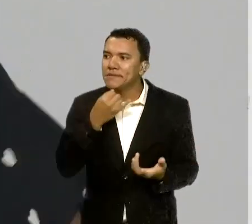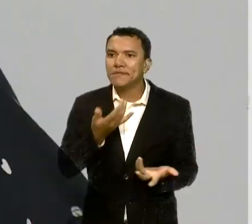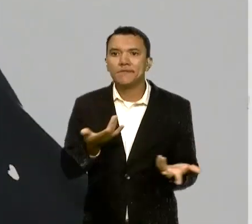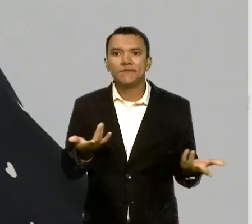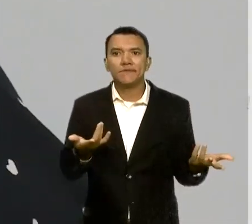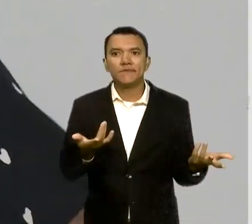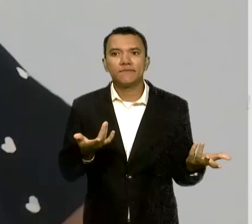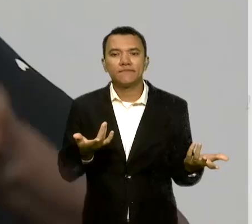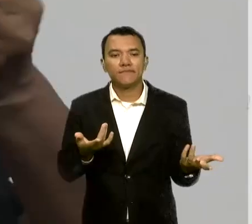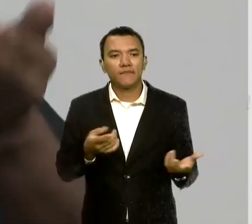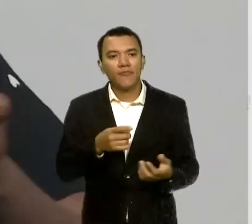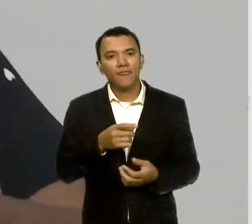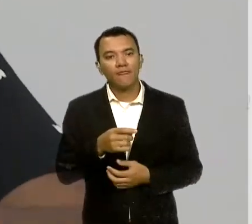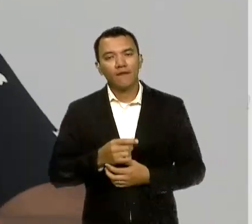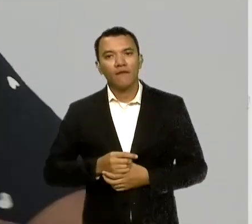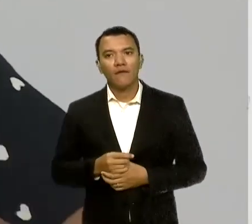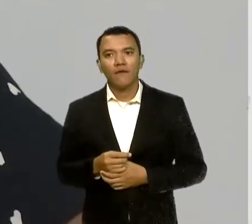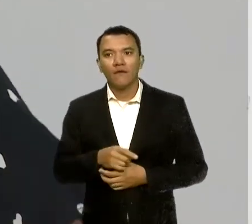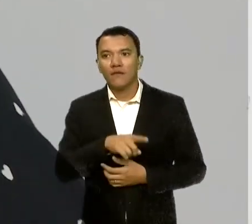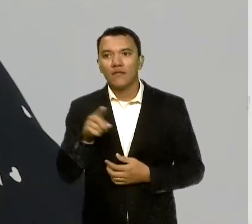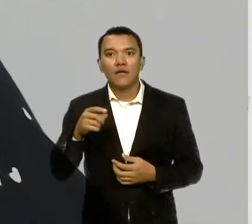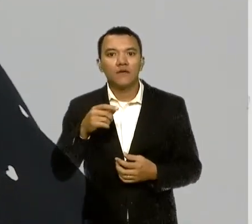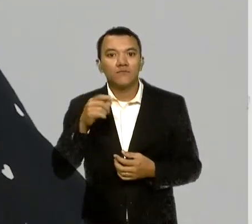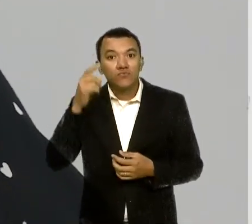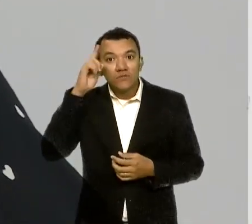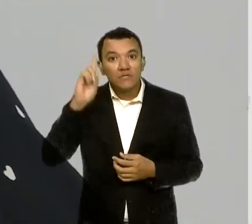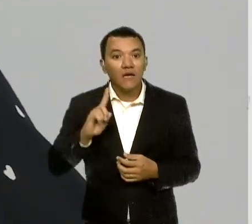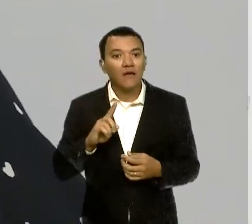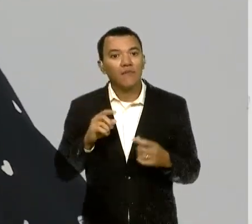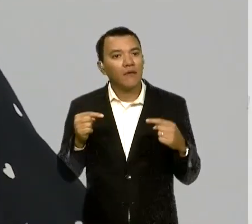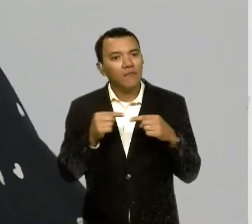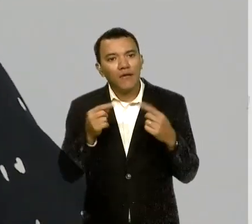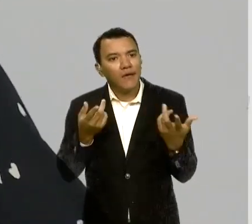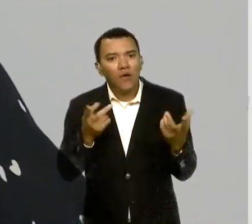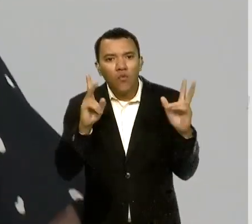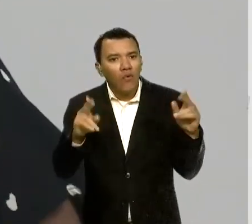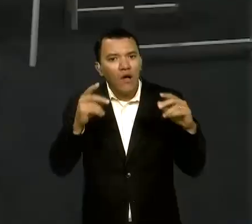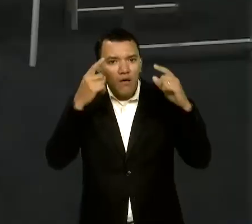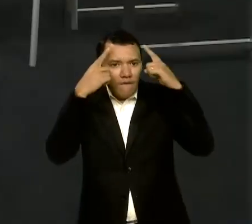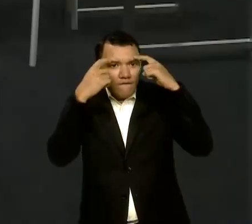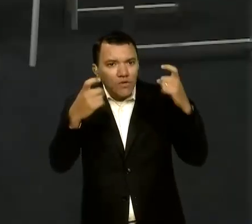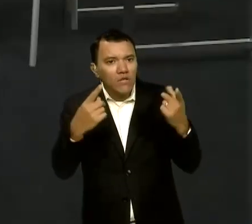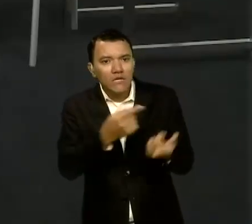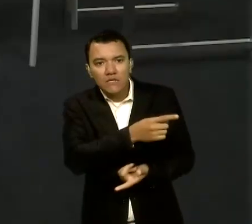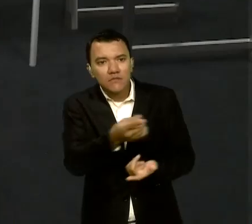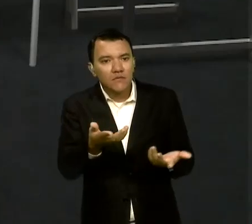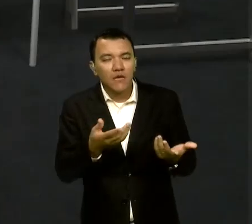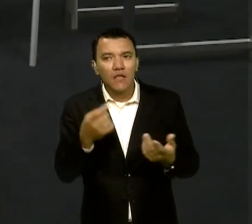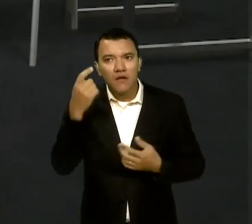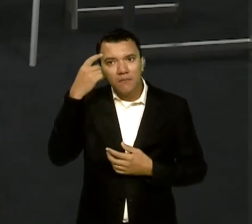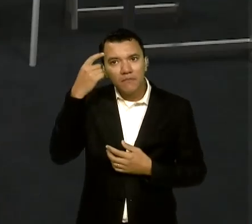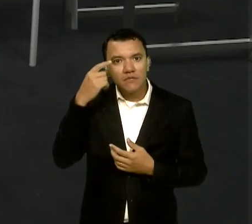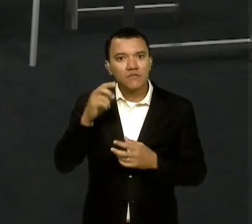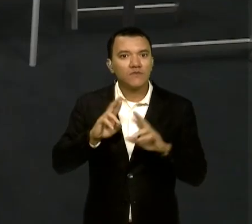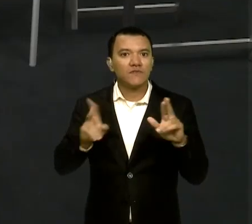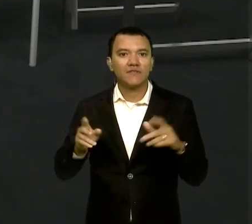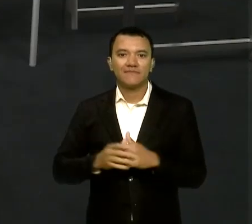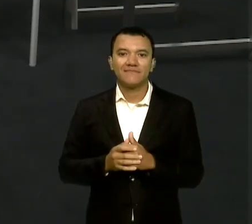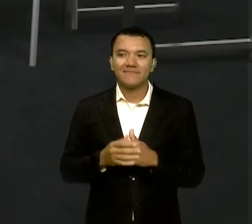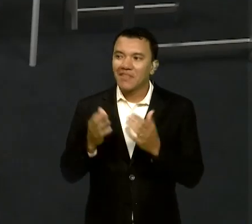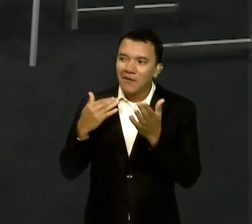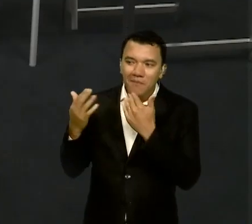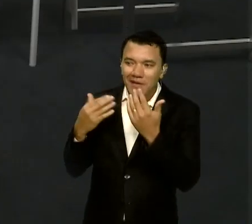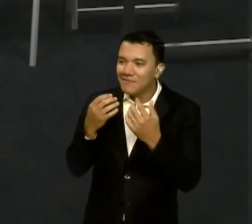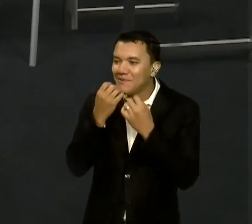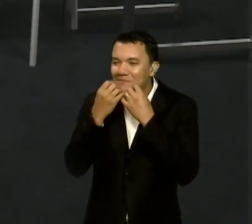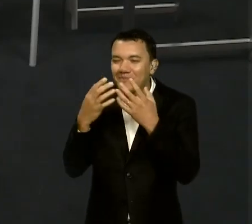nós, mulheres. E elas não sabem que isso é um tipo de violência, né? Exatamente, elas não pensam dessa forma. Olha, e o papo está super...